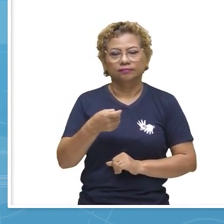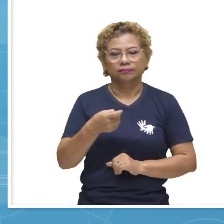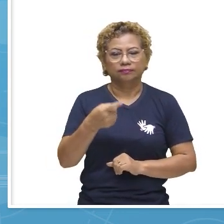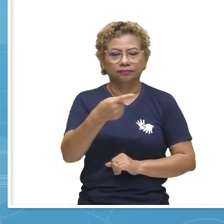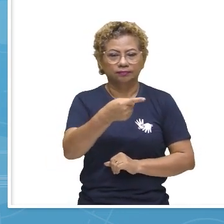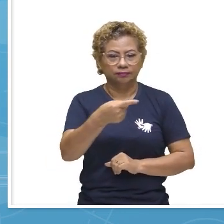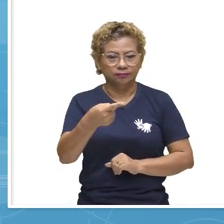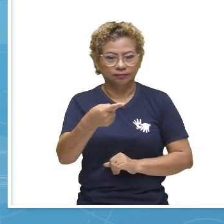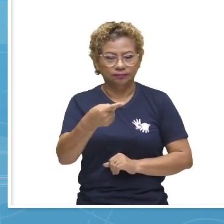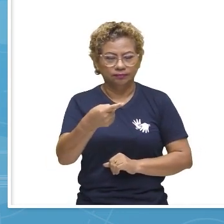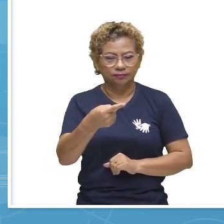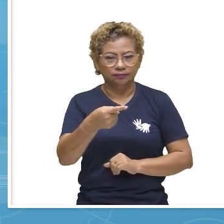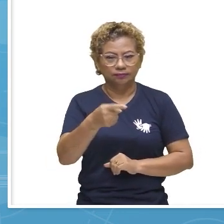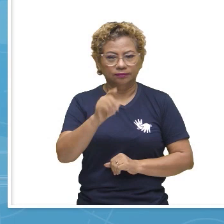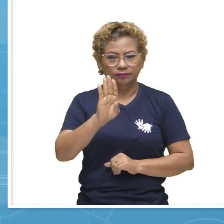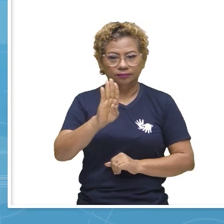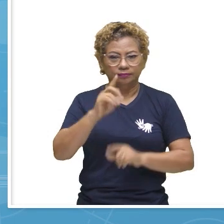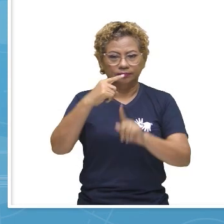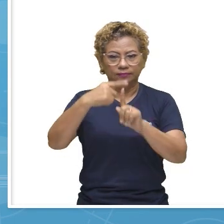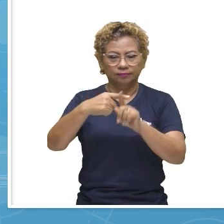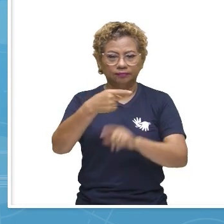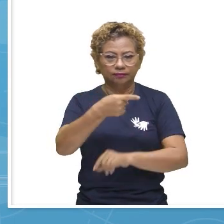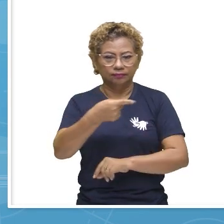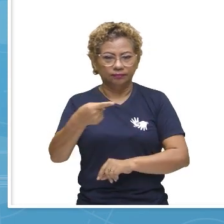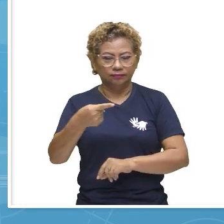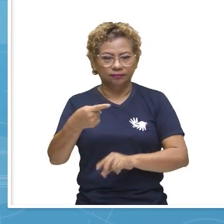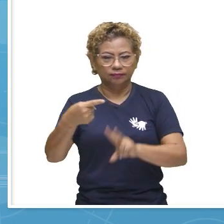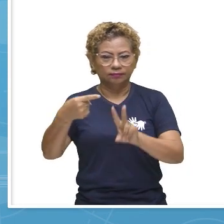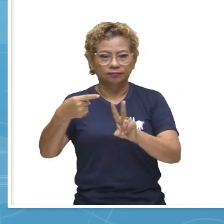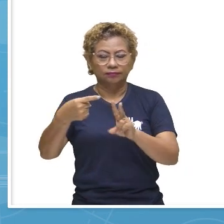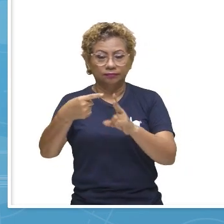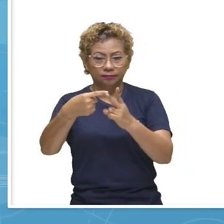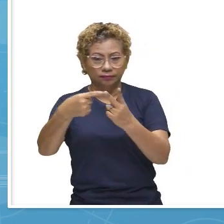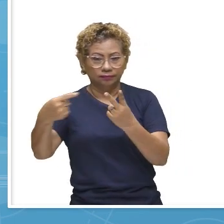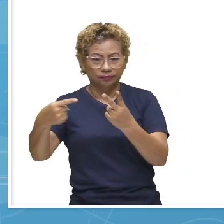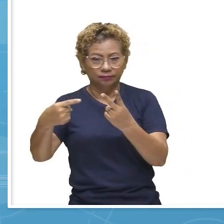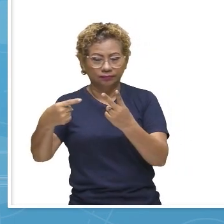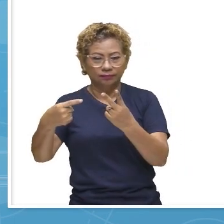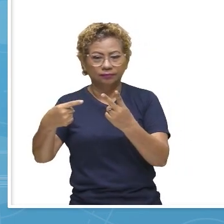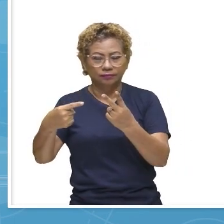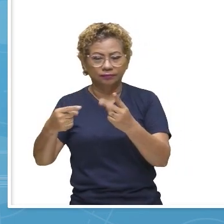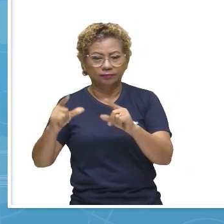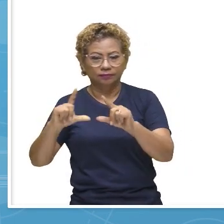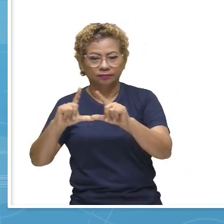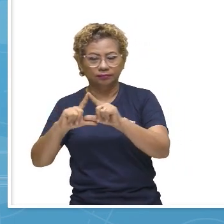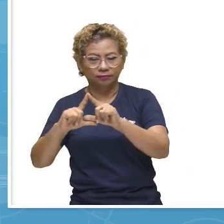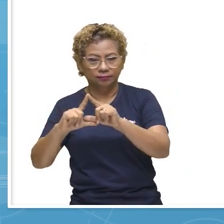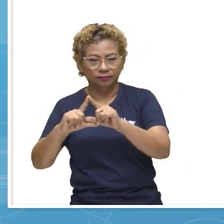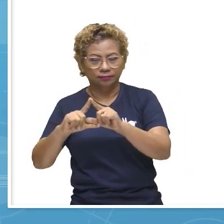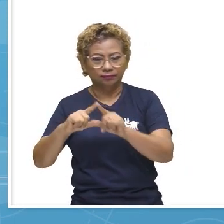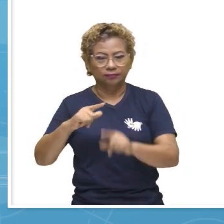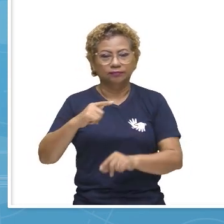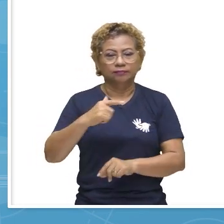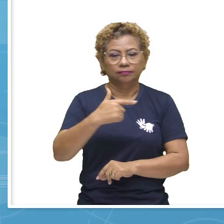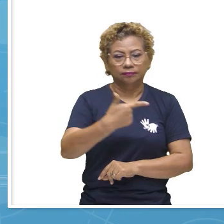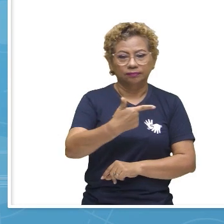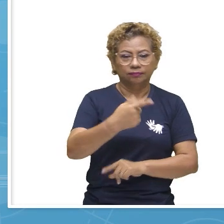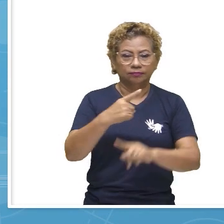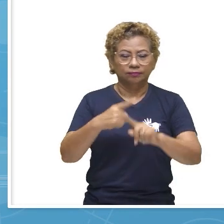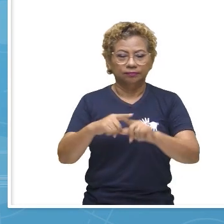Menos B mais ou menos raiz quadrada de delta sobre 2 vezes o coeficiente